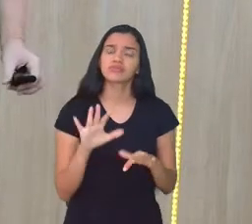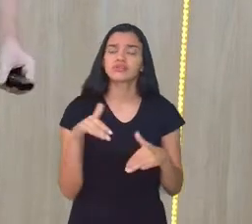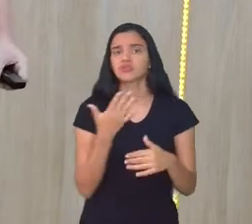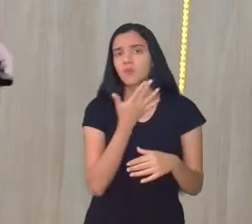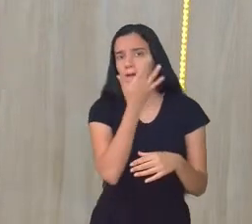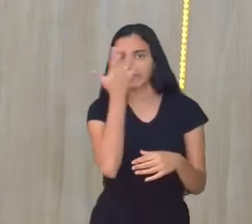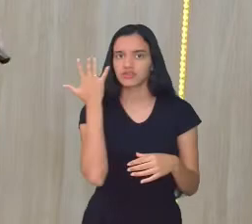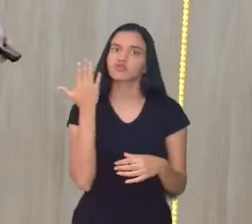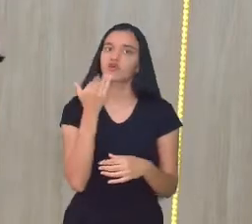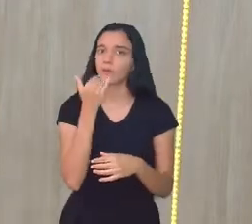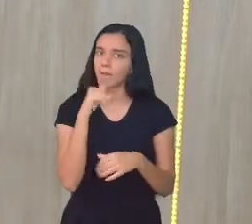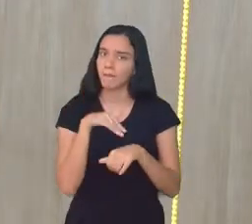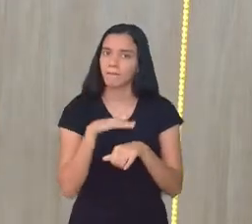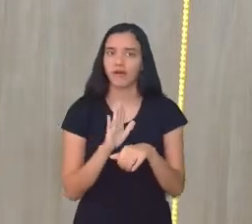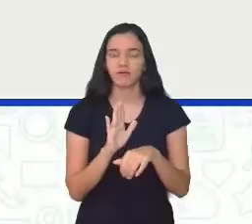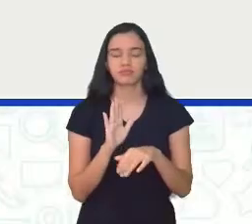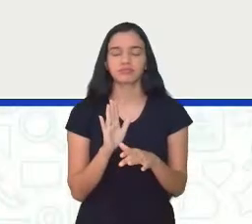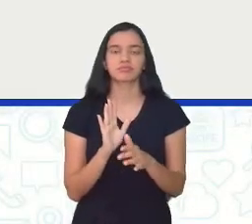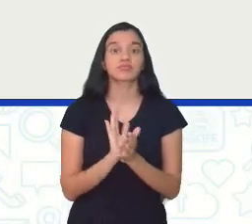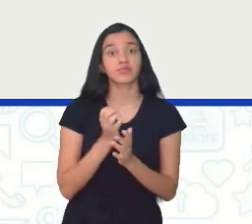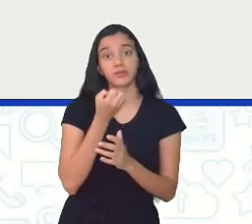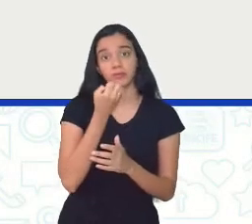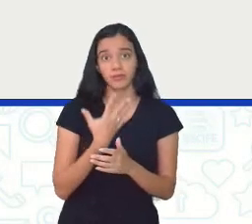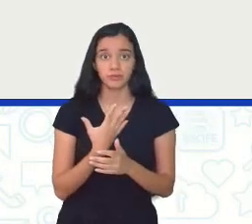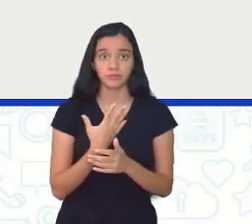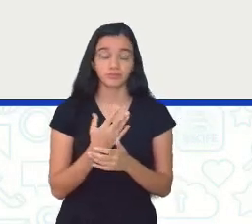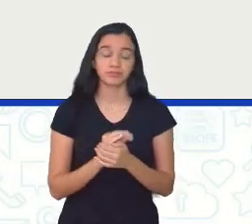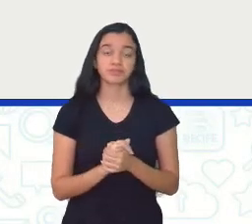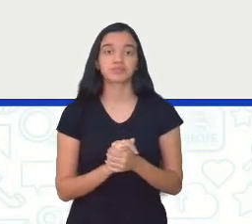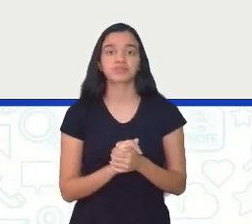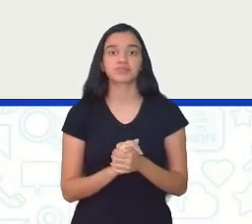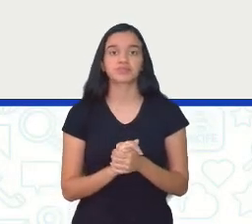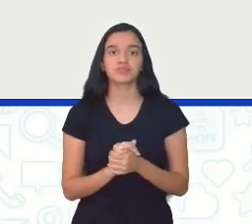vai comer mais do que o outro. Bom,